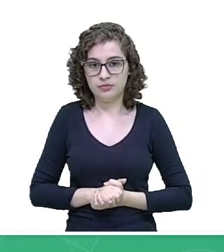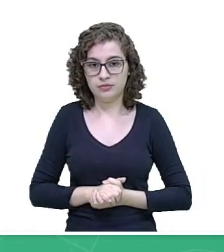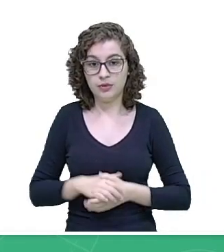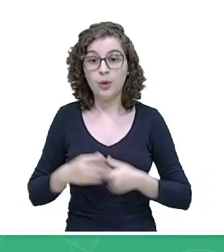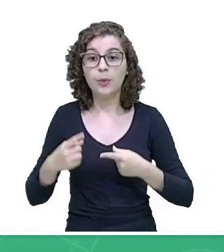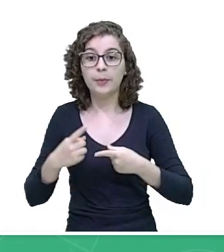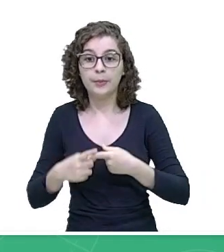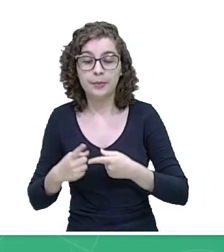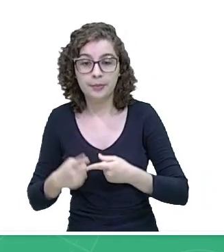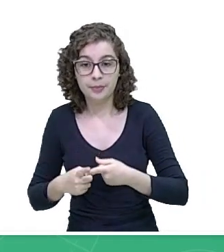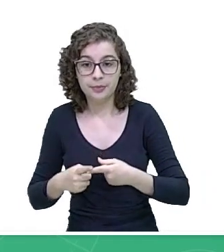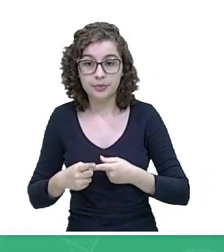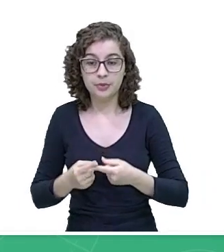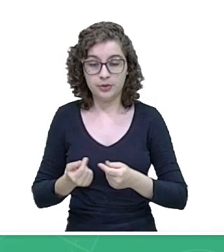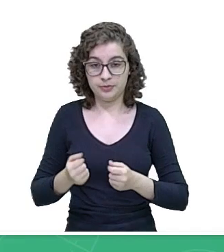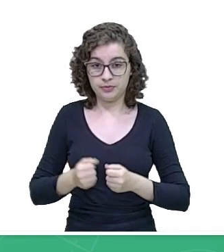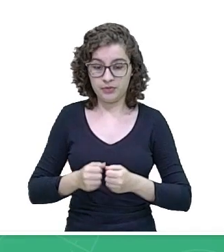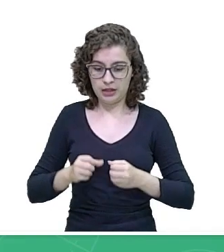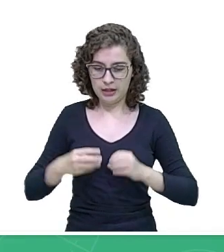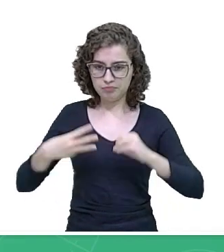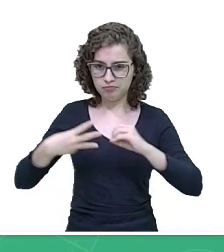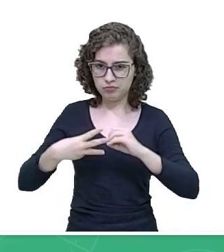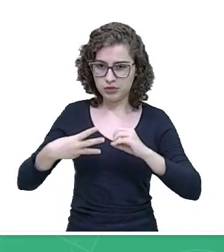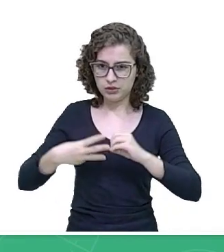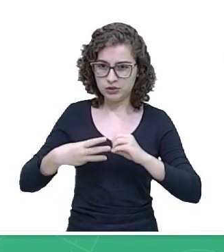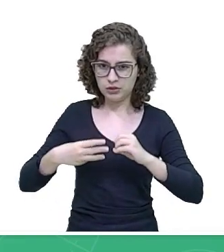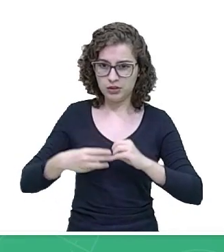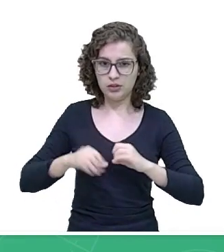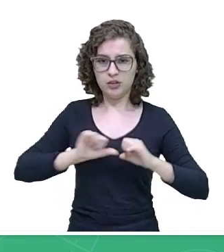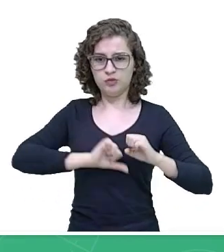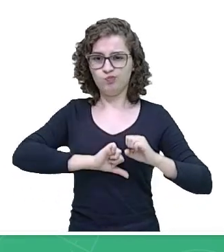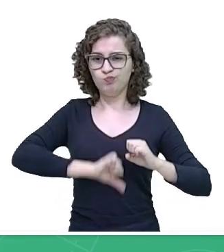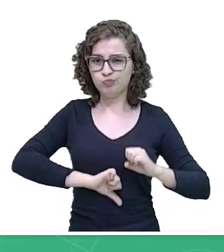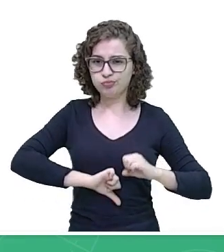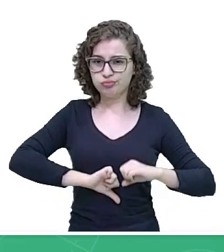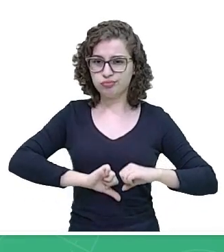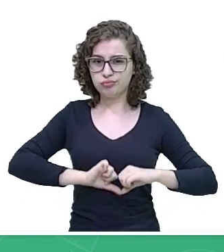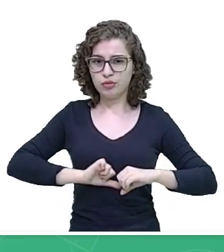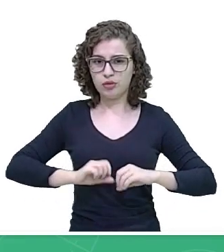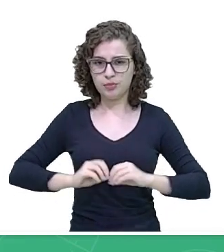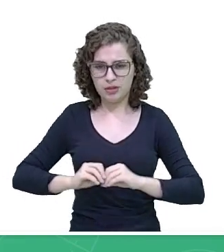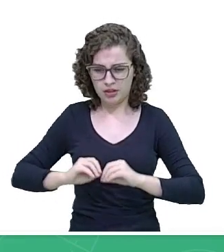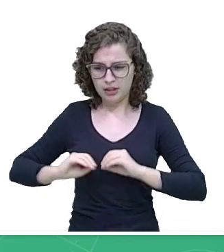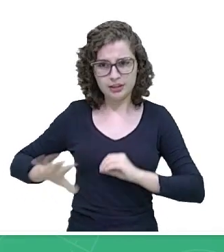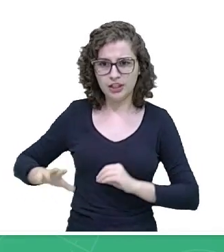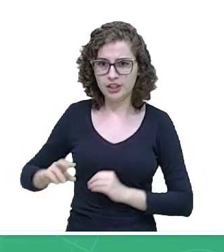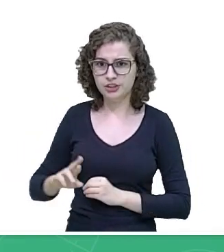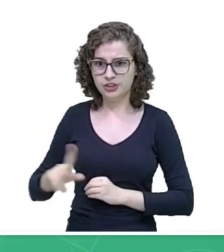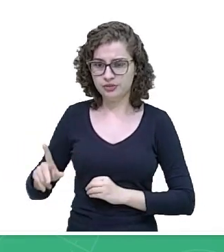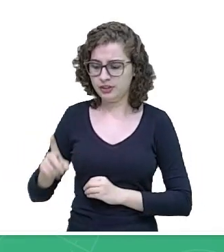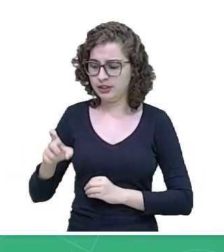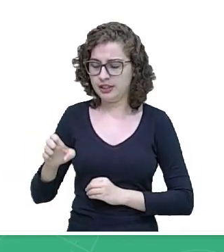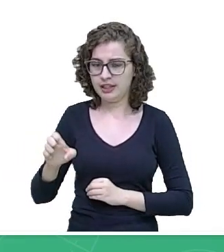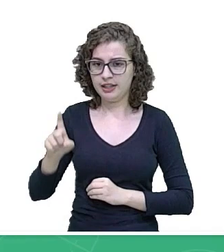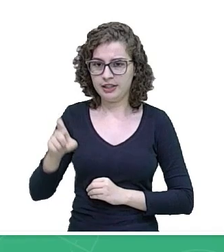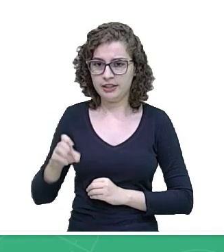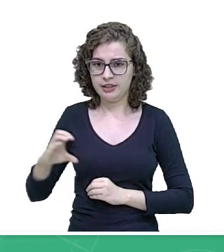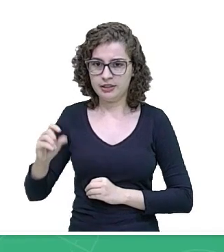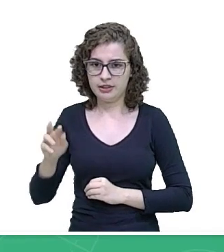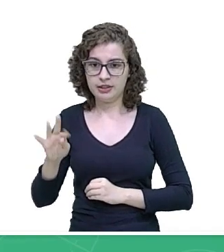que que eu tô falando isso? Porque as fezes não são excretas, tá bom? As fezes são